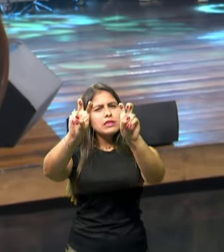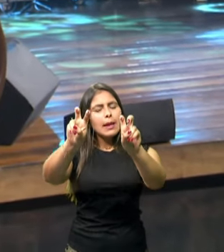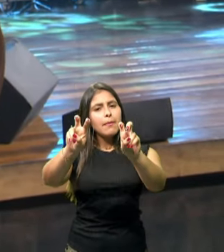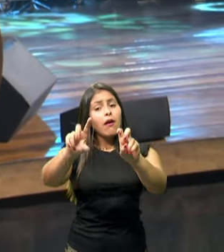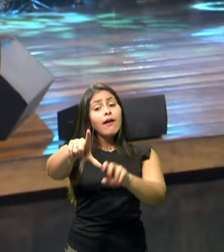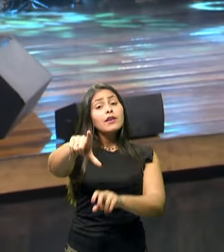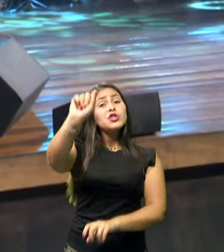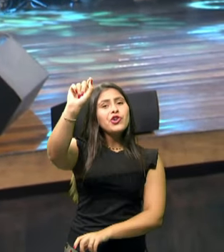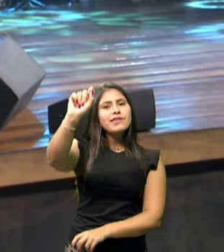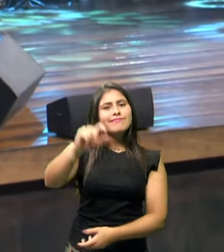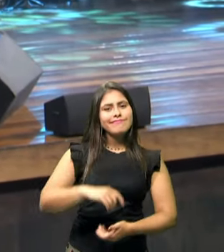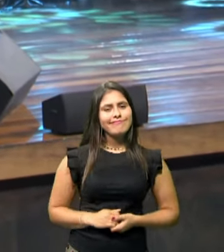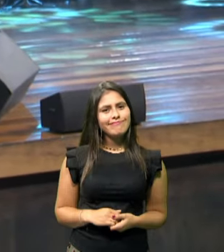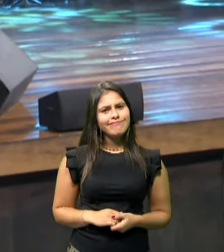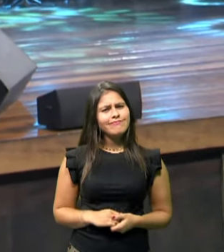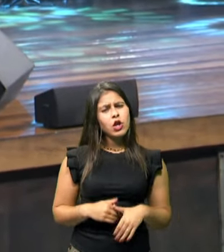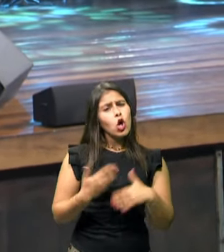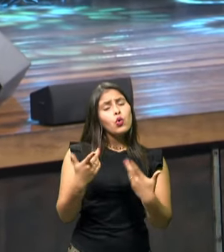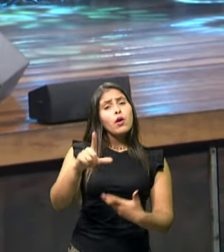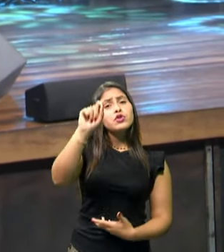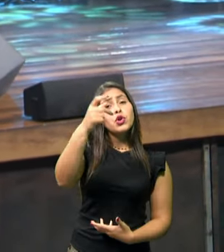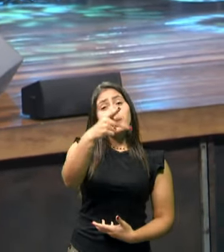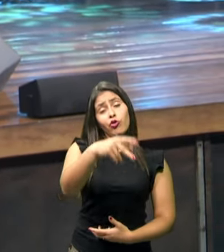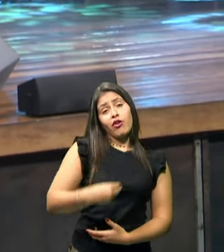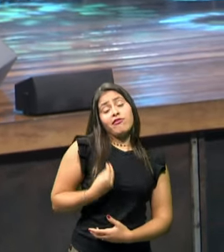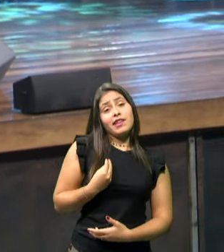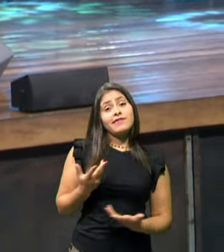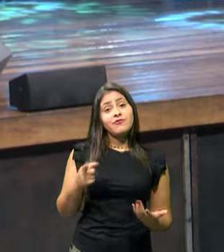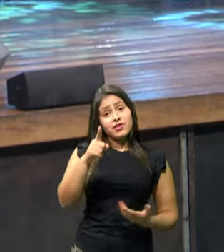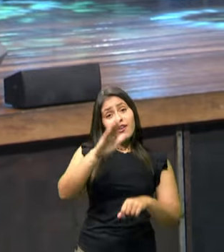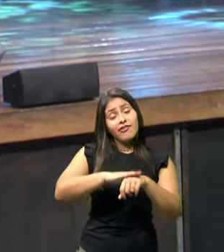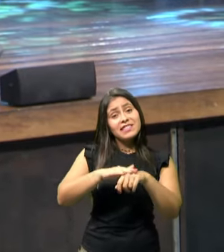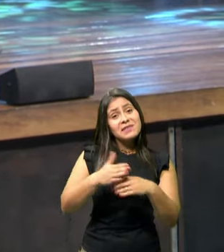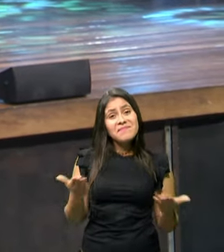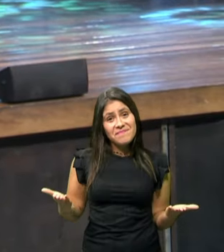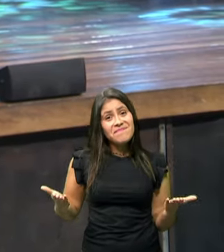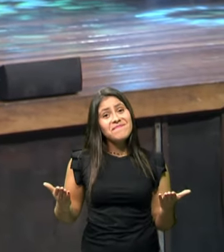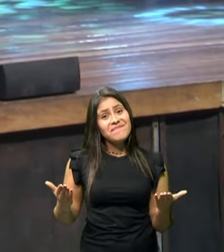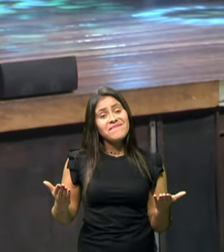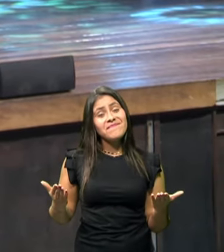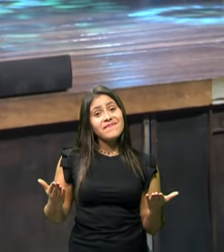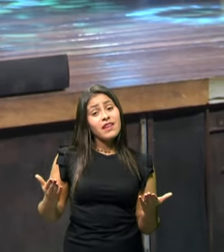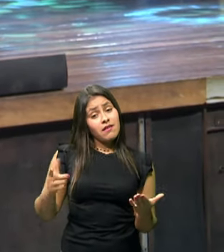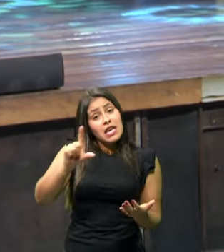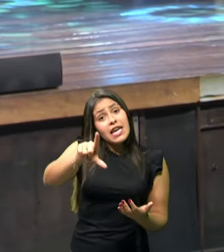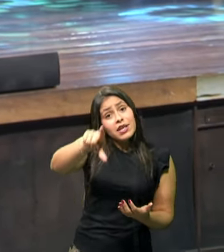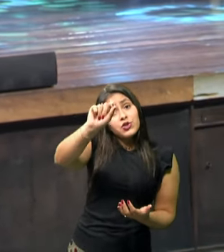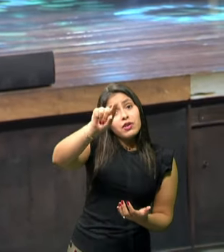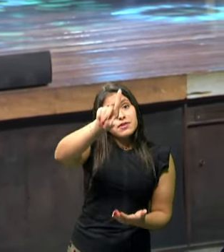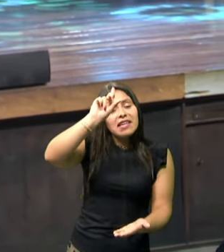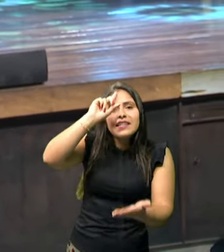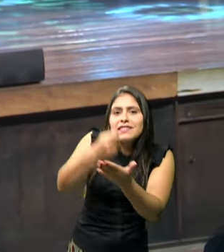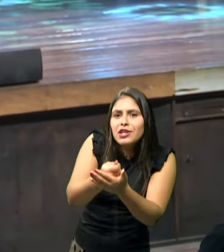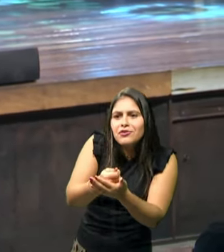escolha. Qual é a escolha que você vai fazer? A escolha daquilo que você vai